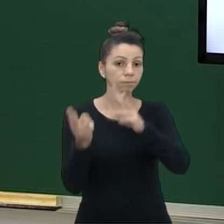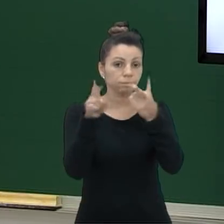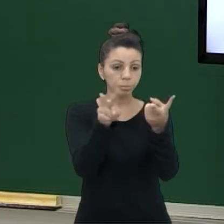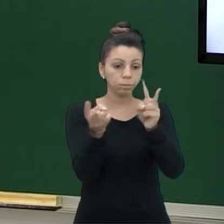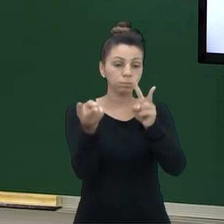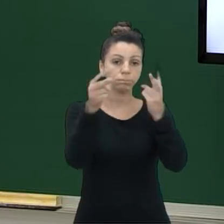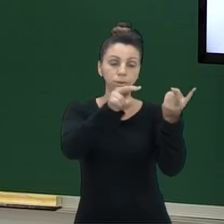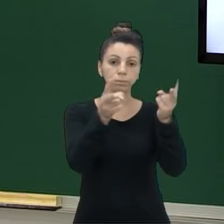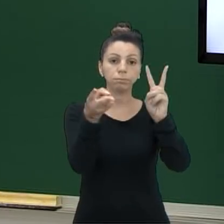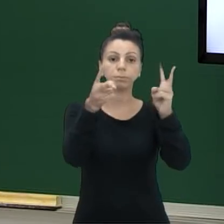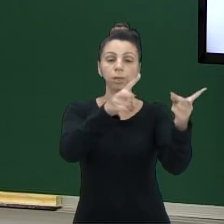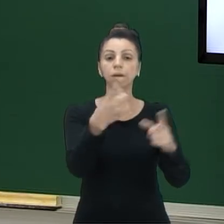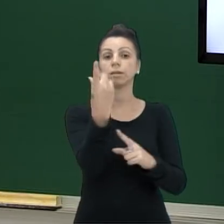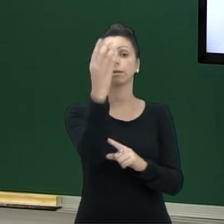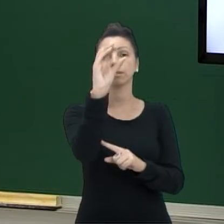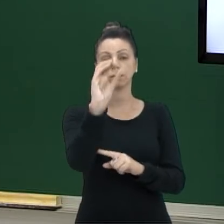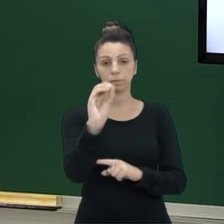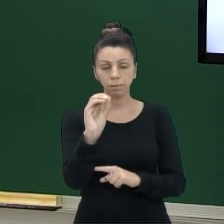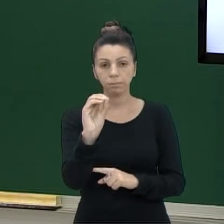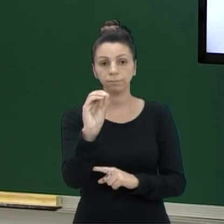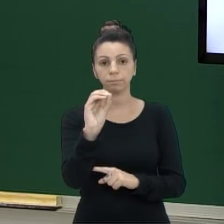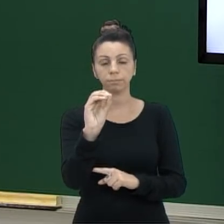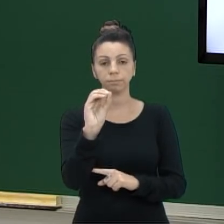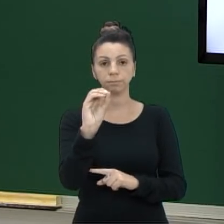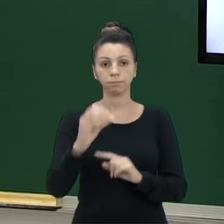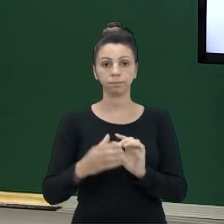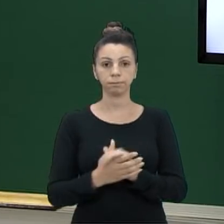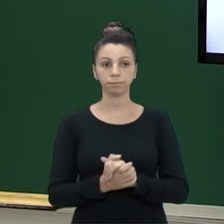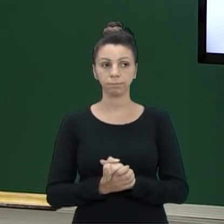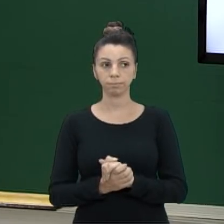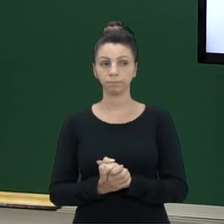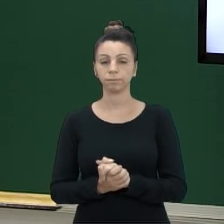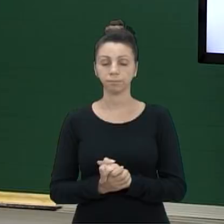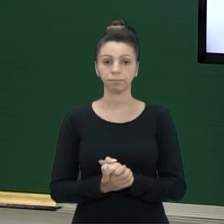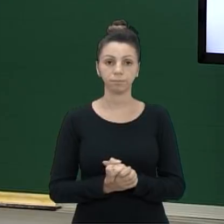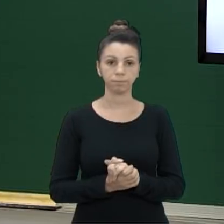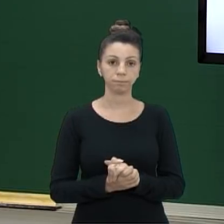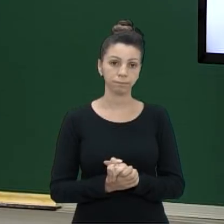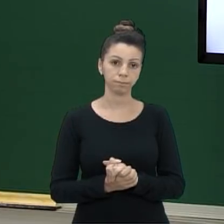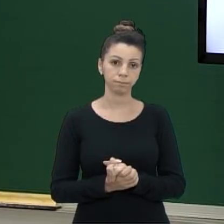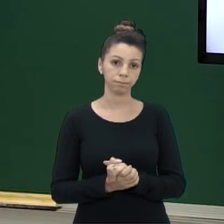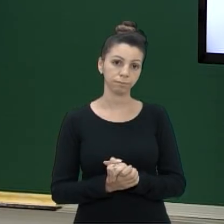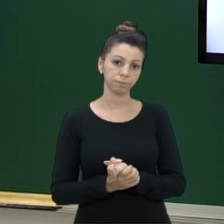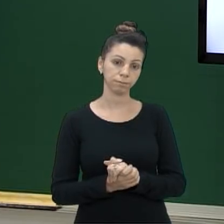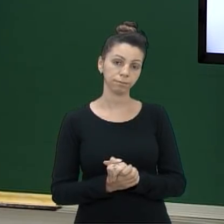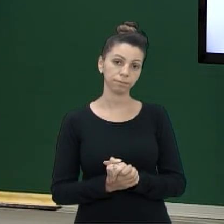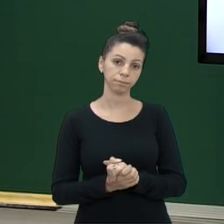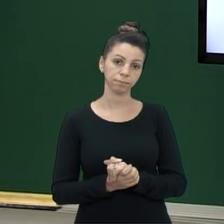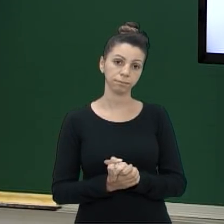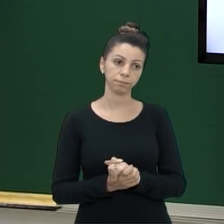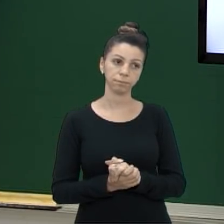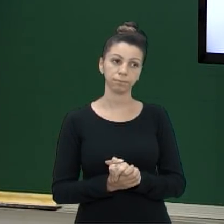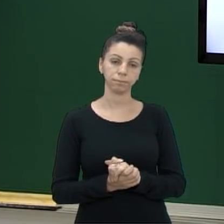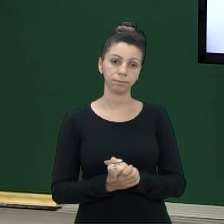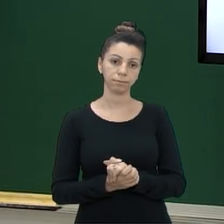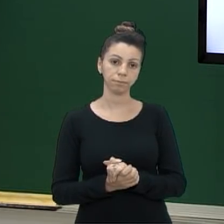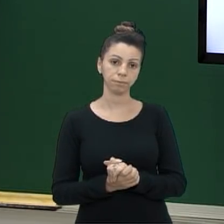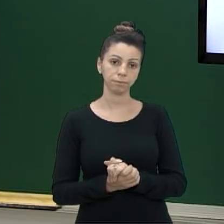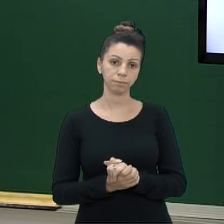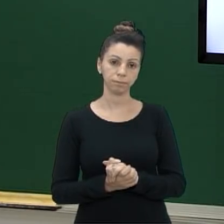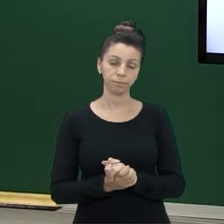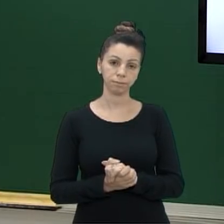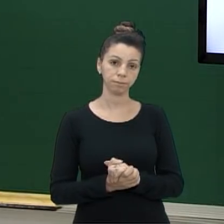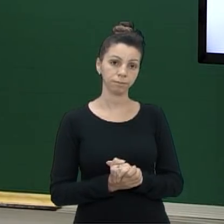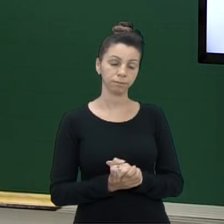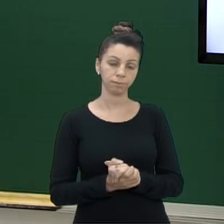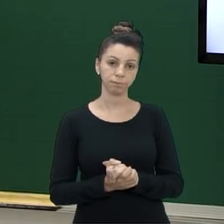10. Quilograma para hectograma, multiplica por 10. Hectagrama para decagrama, multiplica por 10. E, por fim,